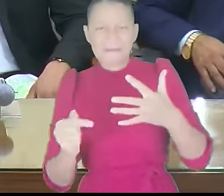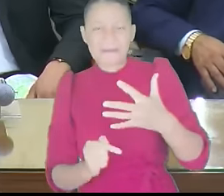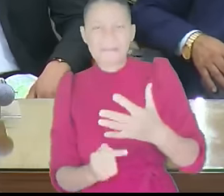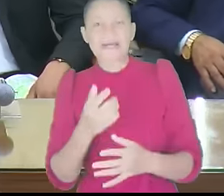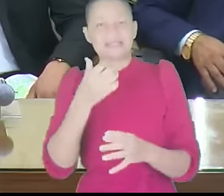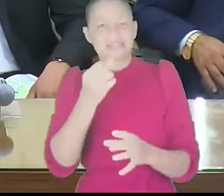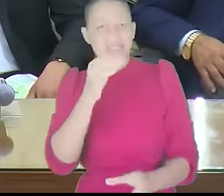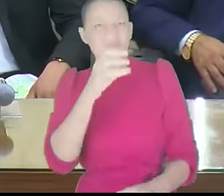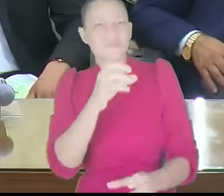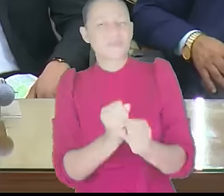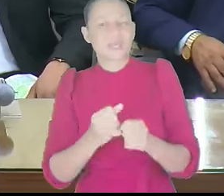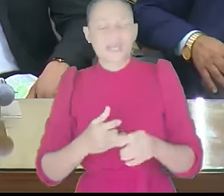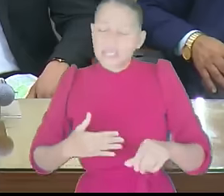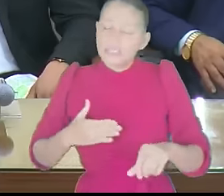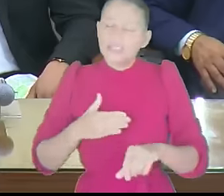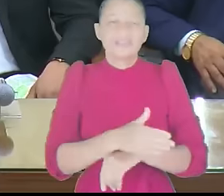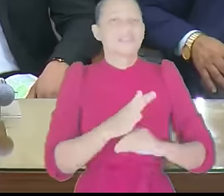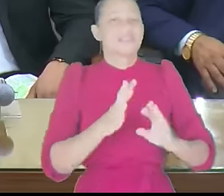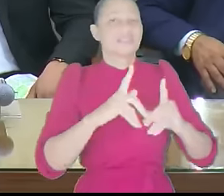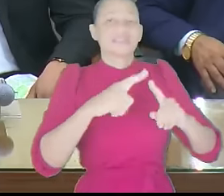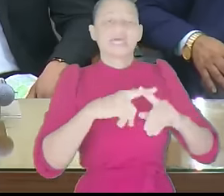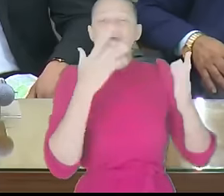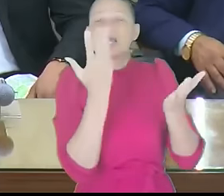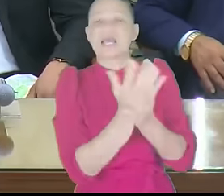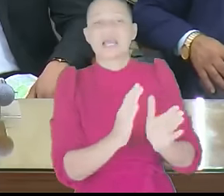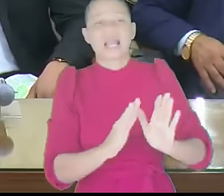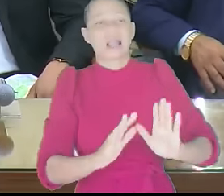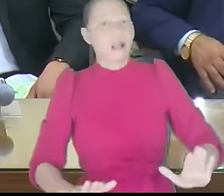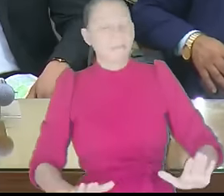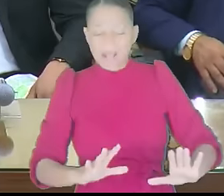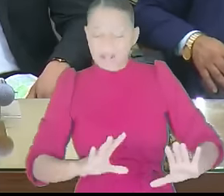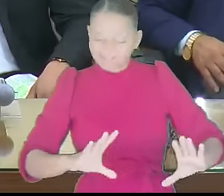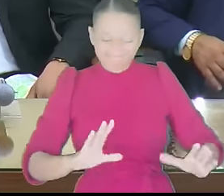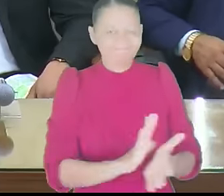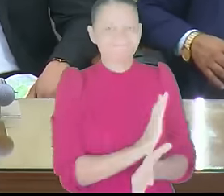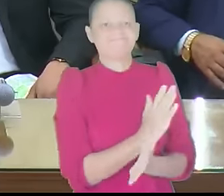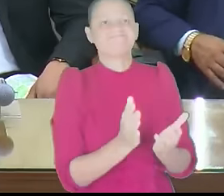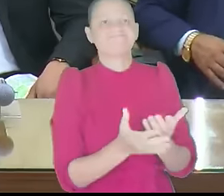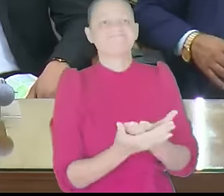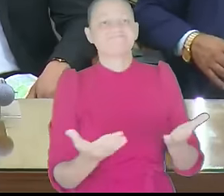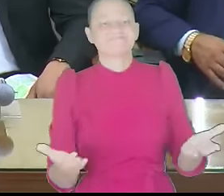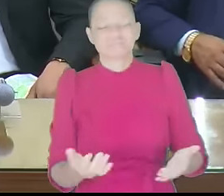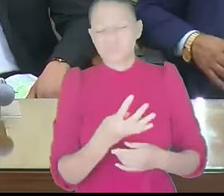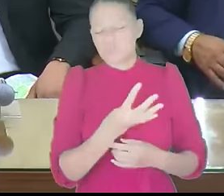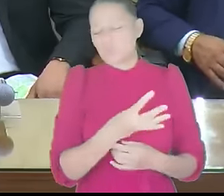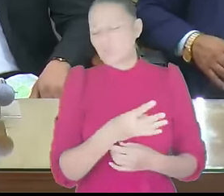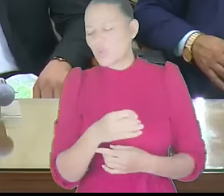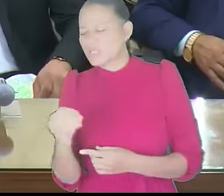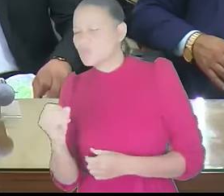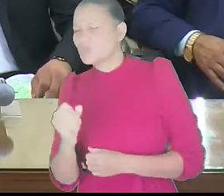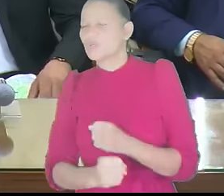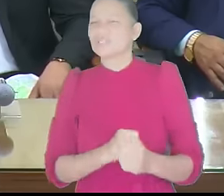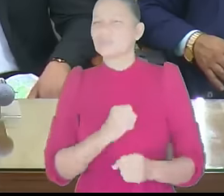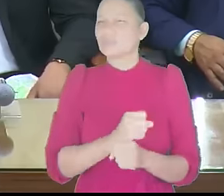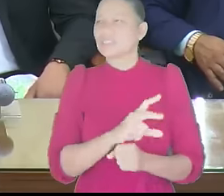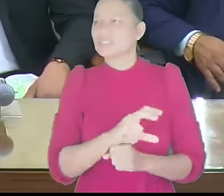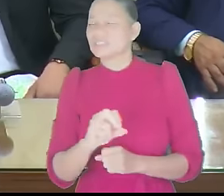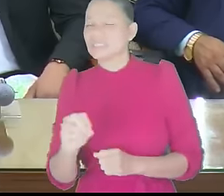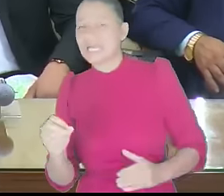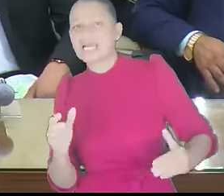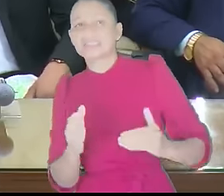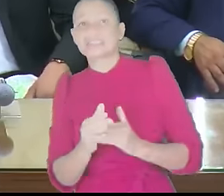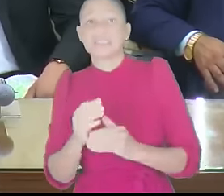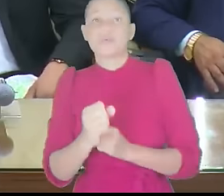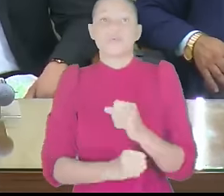na igreja e quase acaba com a igreja depois daquela época, que foi do ano 400, do ano 500 até o ano